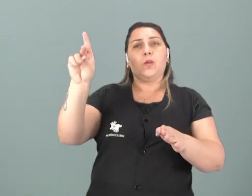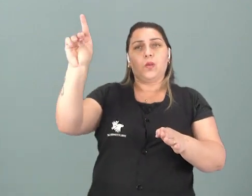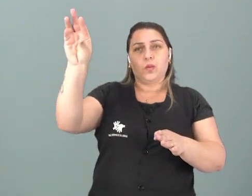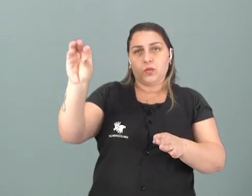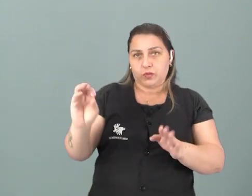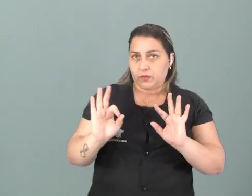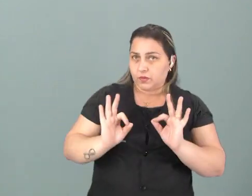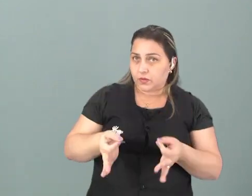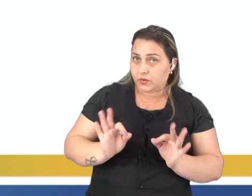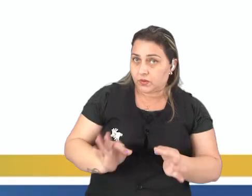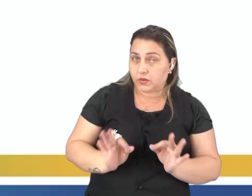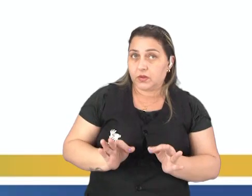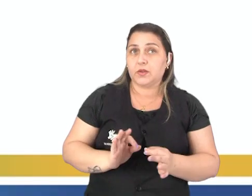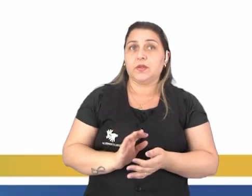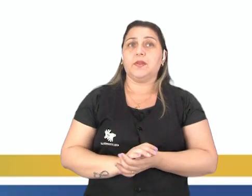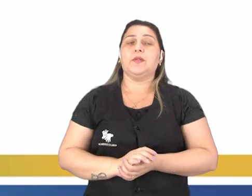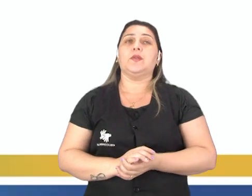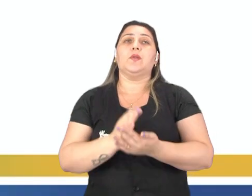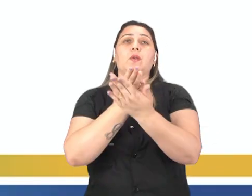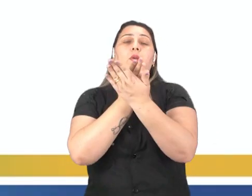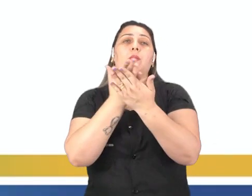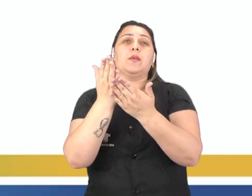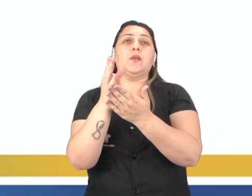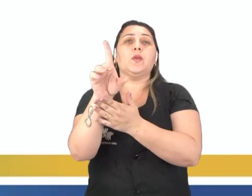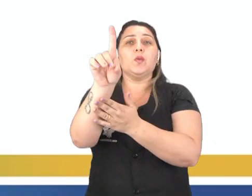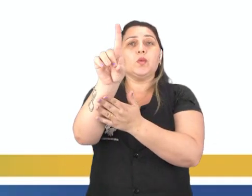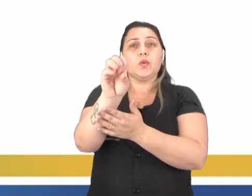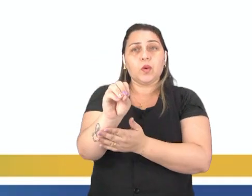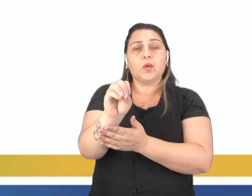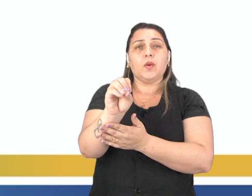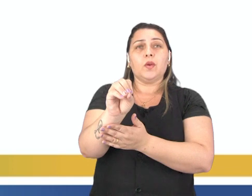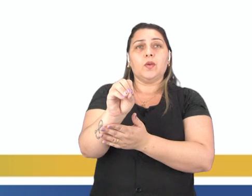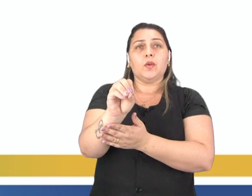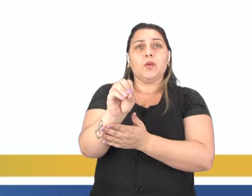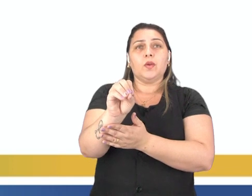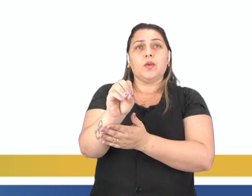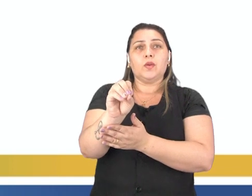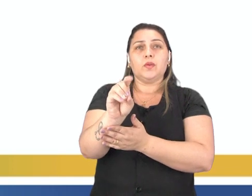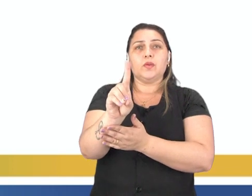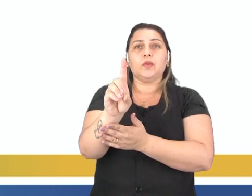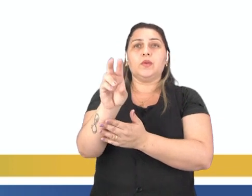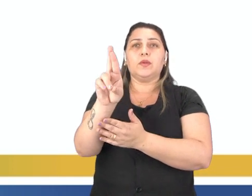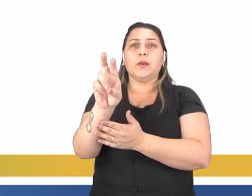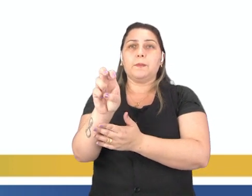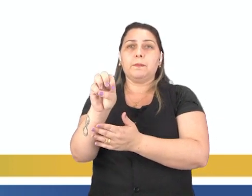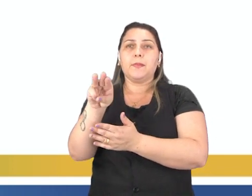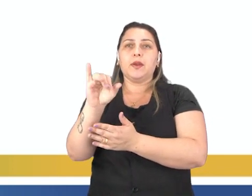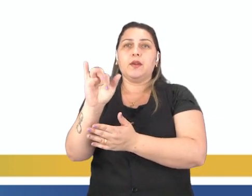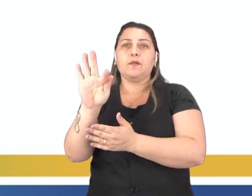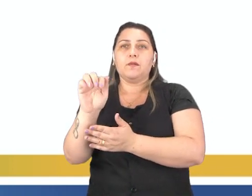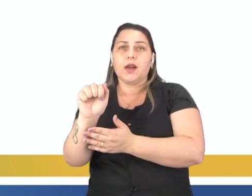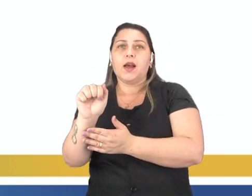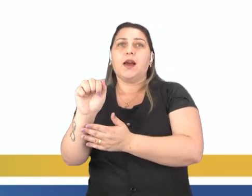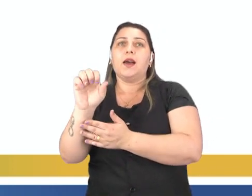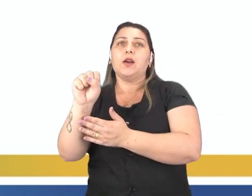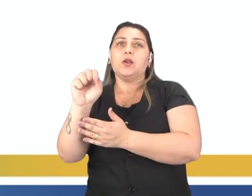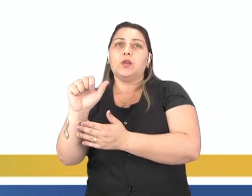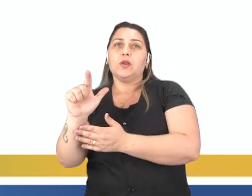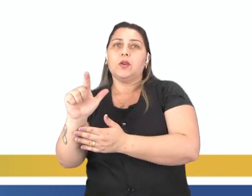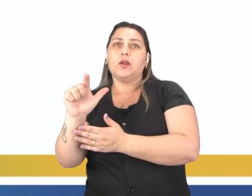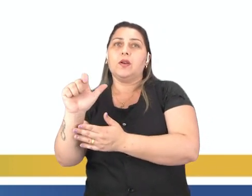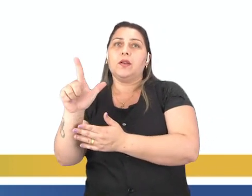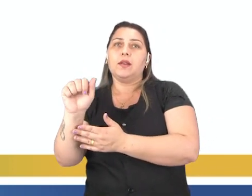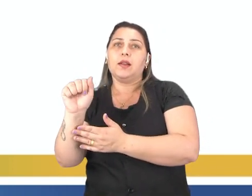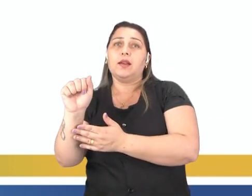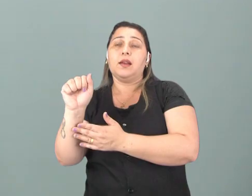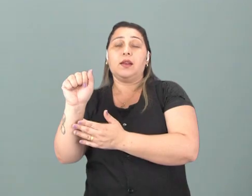Então nós temos aí, ó, começando do Dó, do primeiro Dó. Dó, Ré, Mi, Fá,